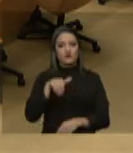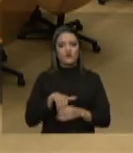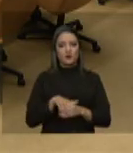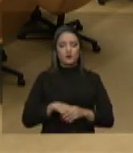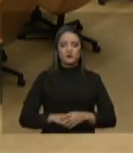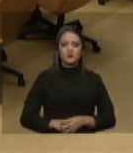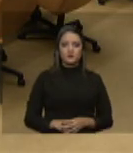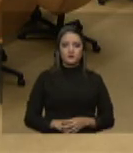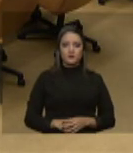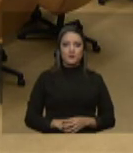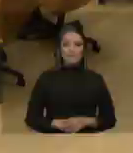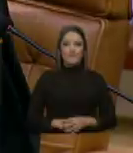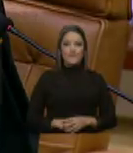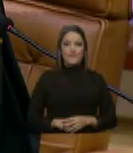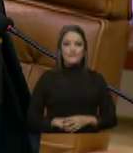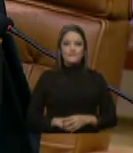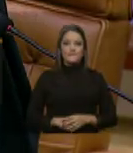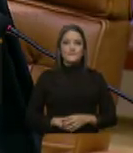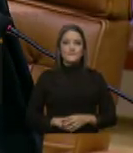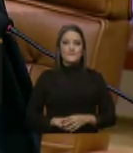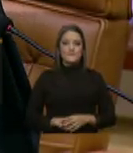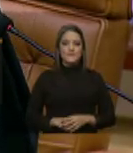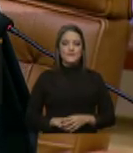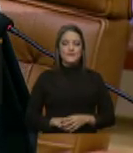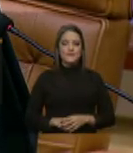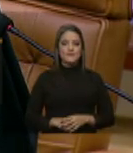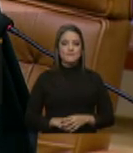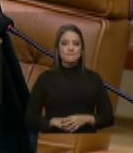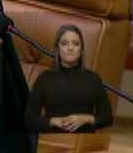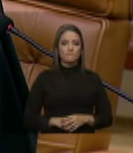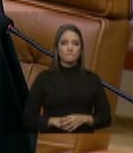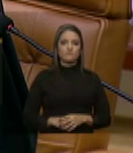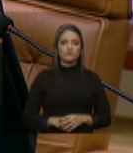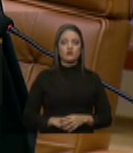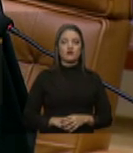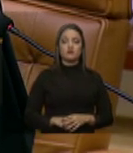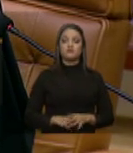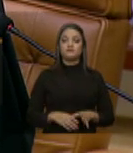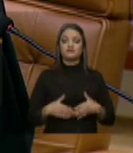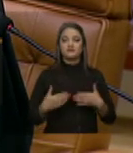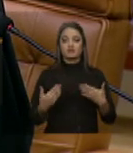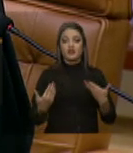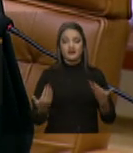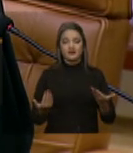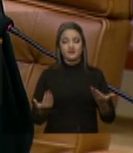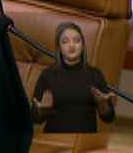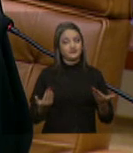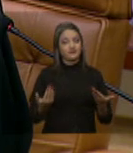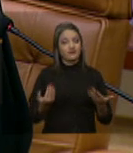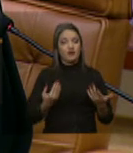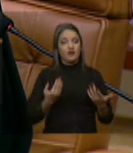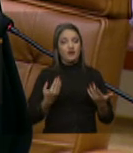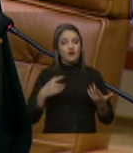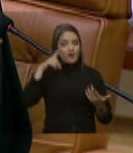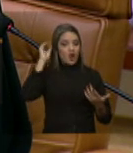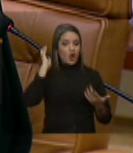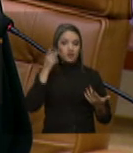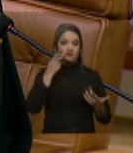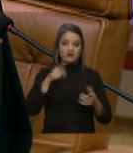eu eu então só uma questão que a presidente levantou só para e o ministro toffoli